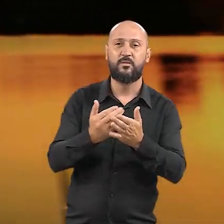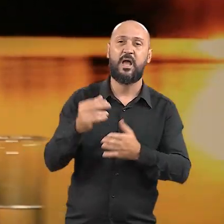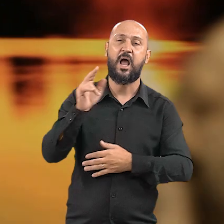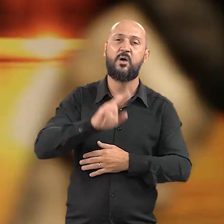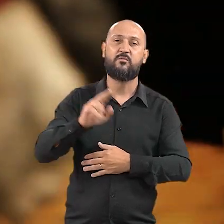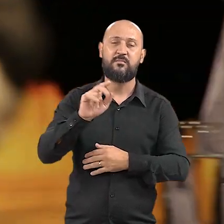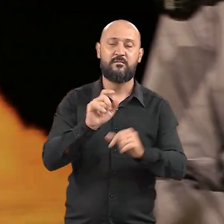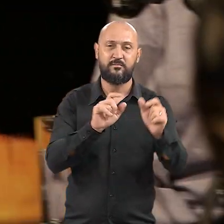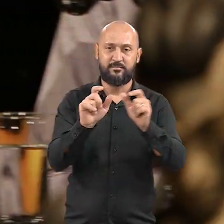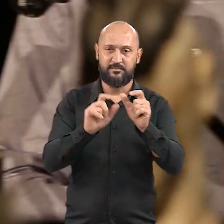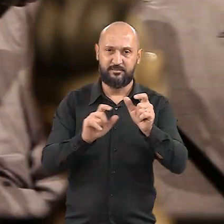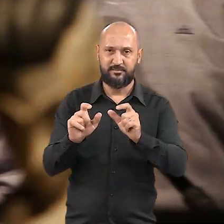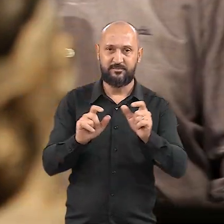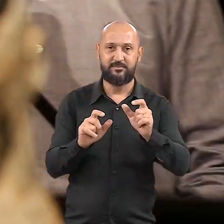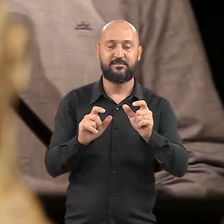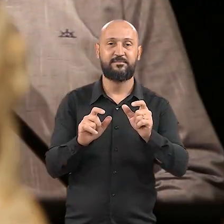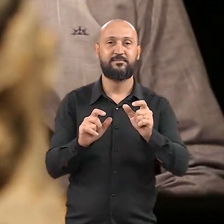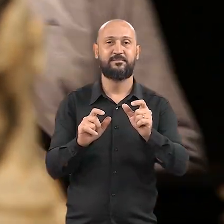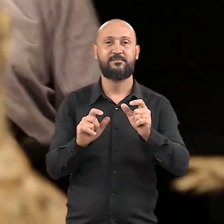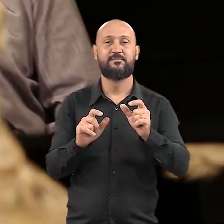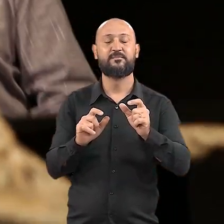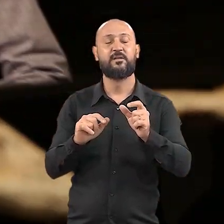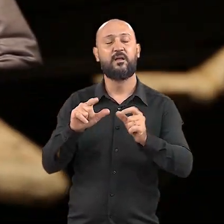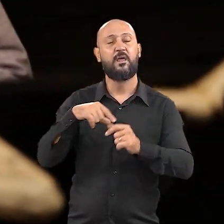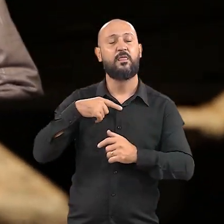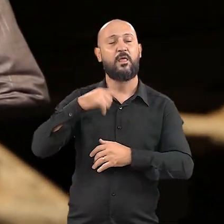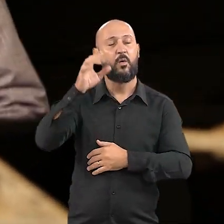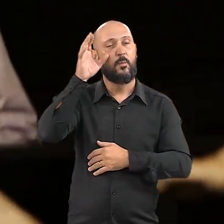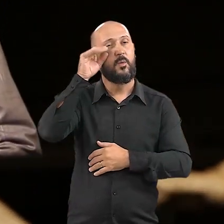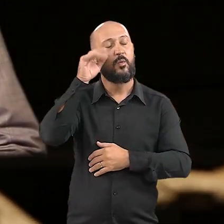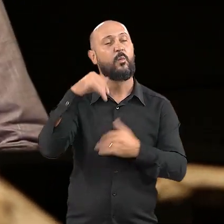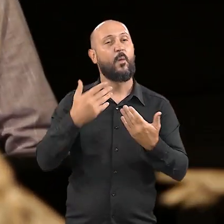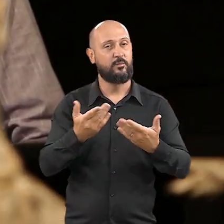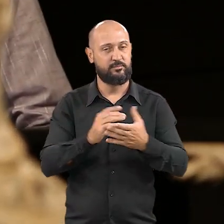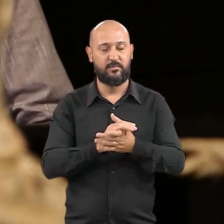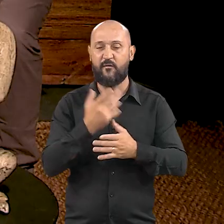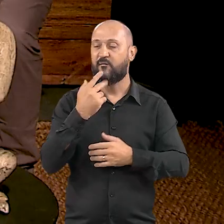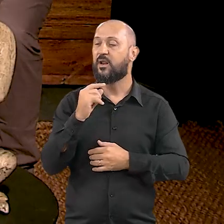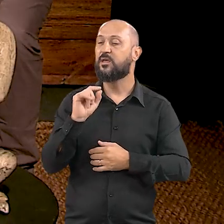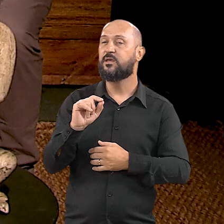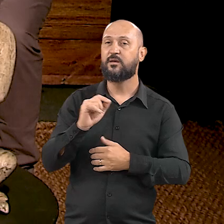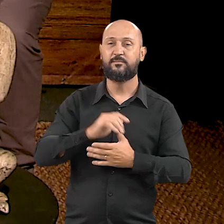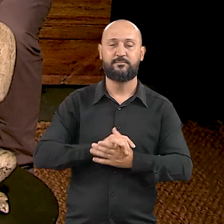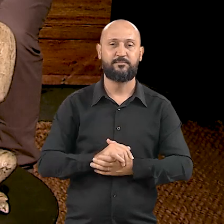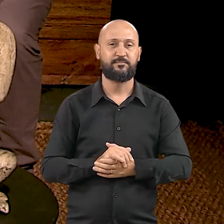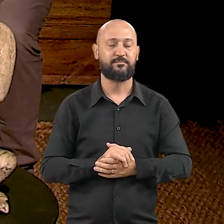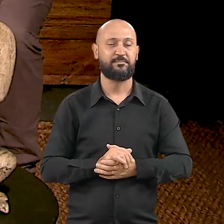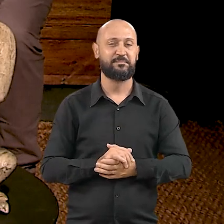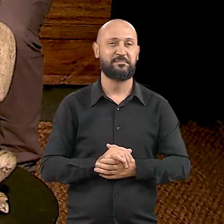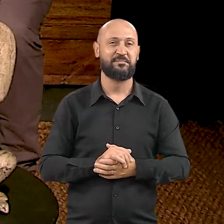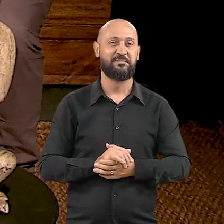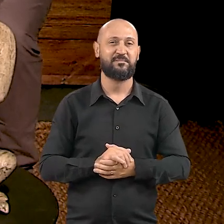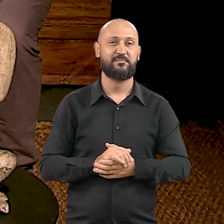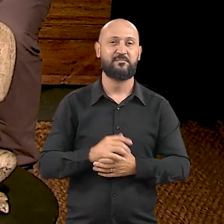a usar as palavras dele, coisa, e tem uma curiosidade, depois vou dizer qual é. Mas ele fala assim,